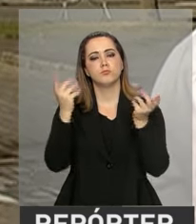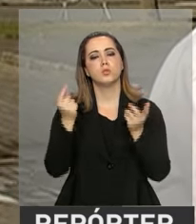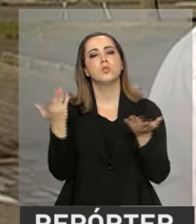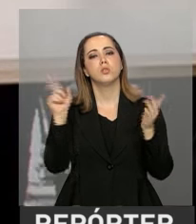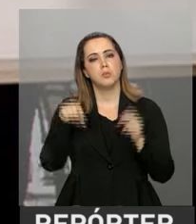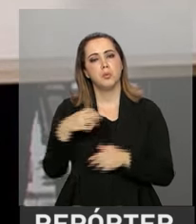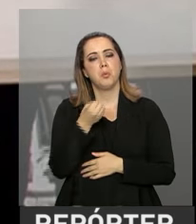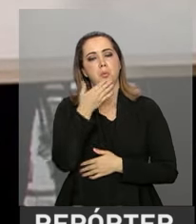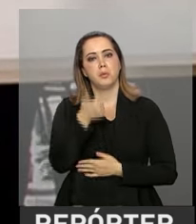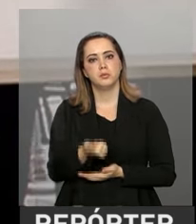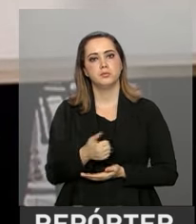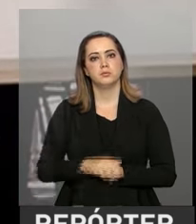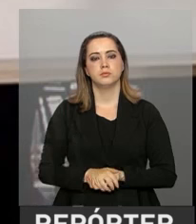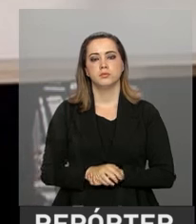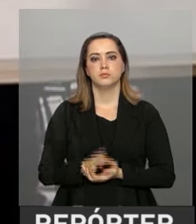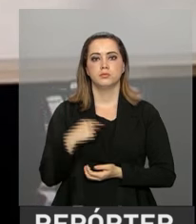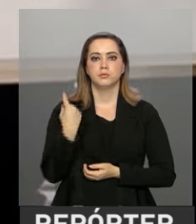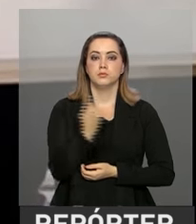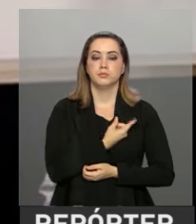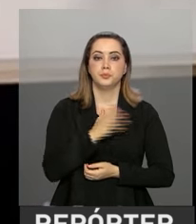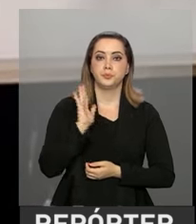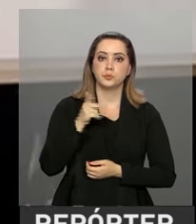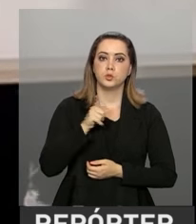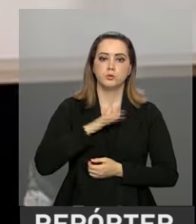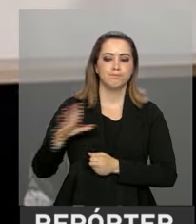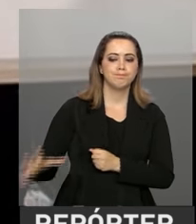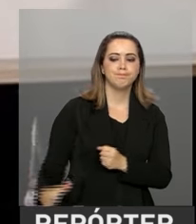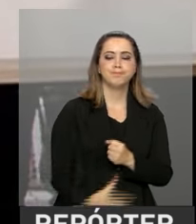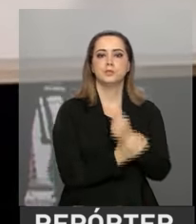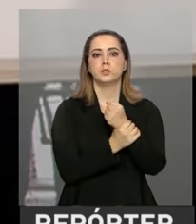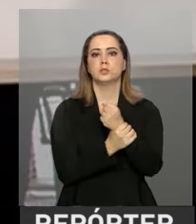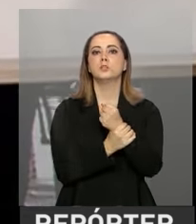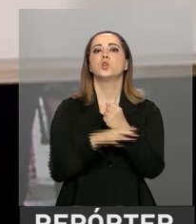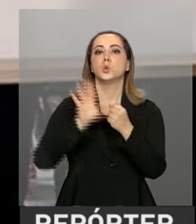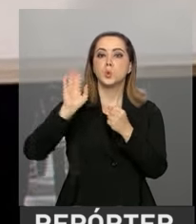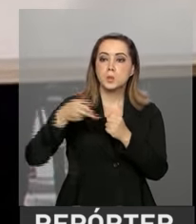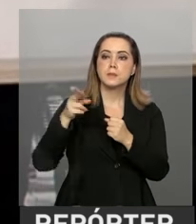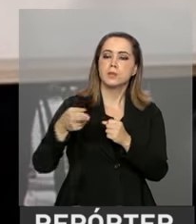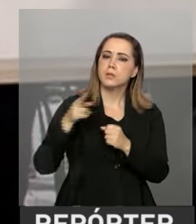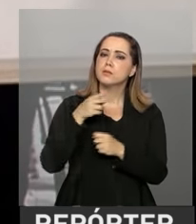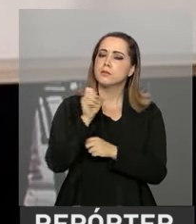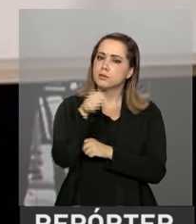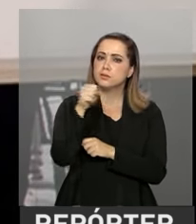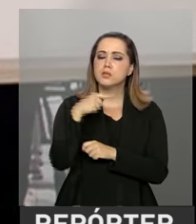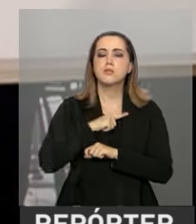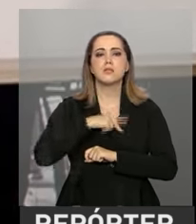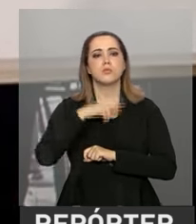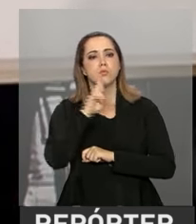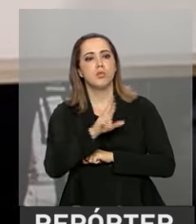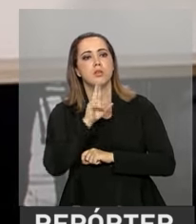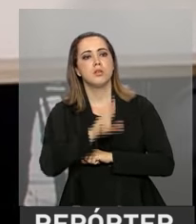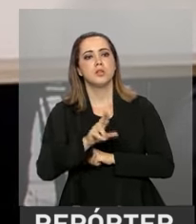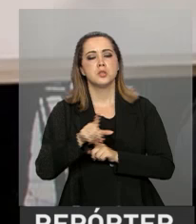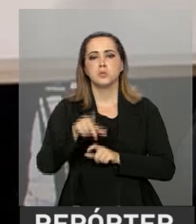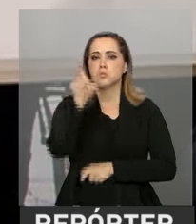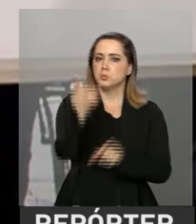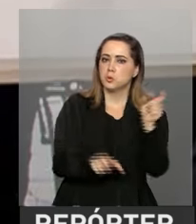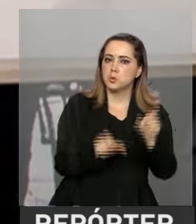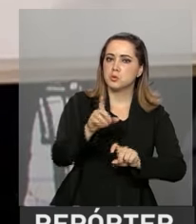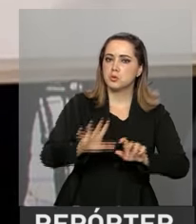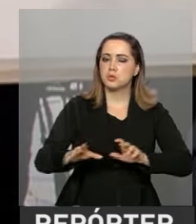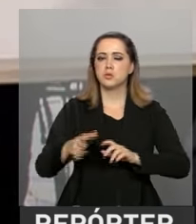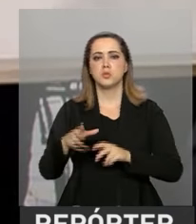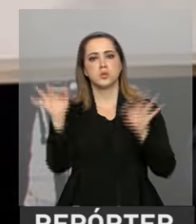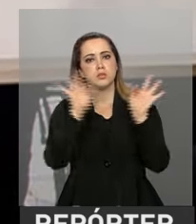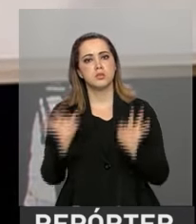tranquilidade. montamos uma enorme estrutura de segurança no Rio de Janeiro que vem respondendo. As pessoas têm comemorado, os jogos têm